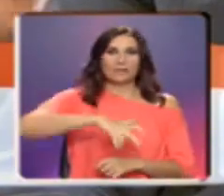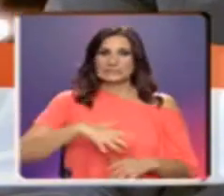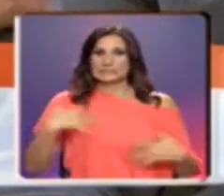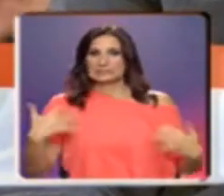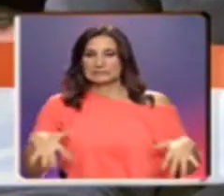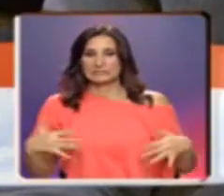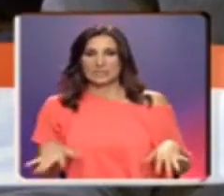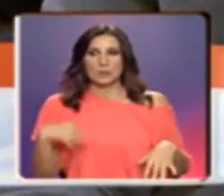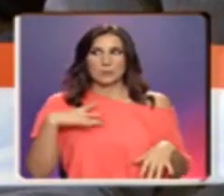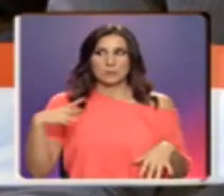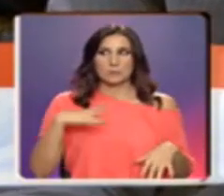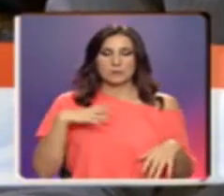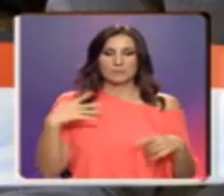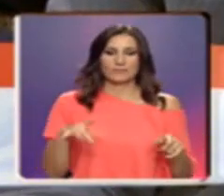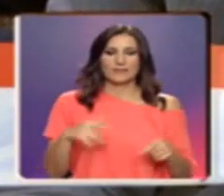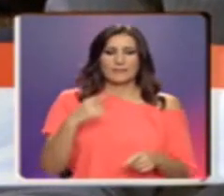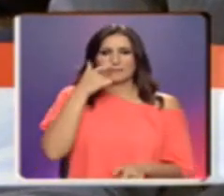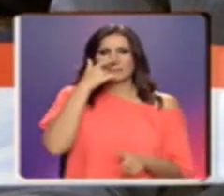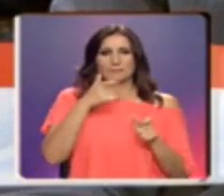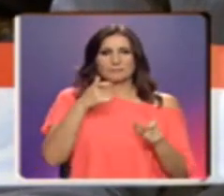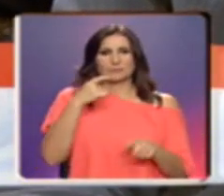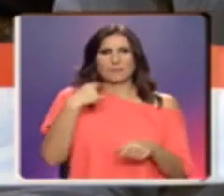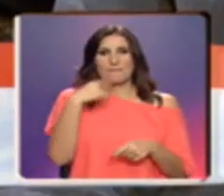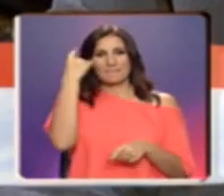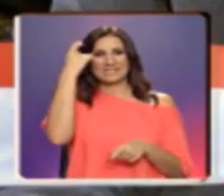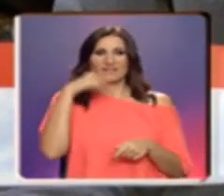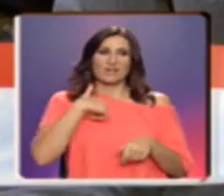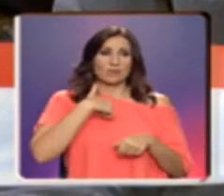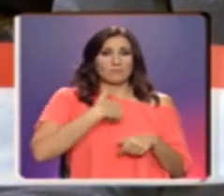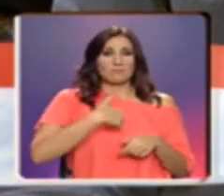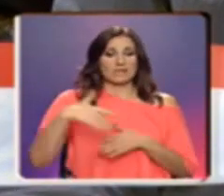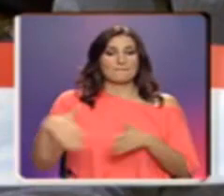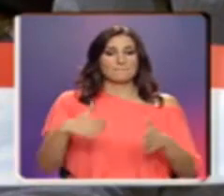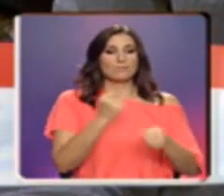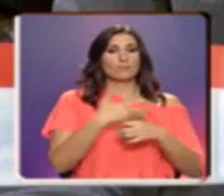gente sempre pensou que isto iria ser algo para a política.